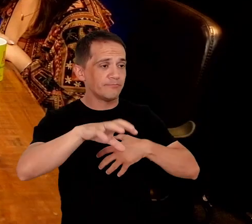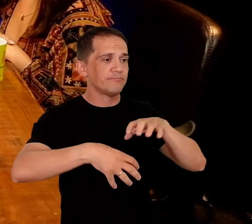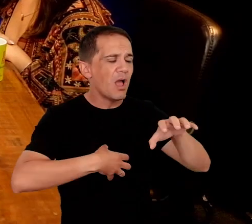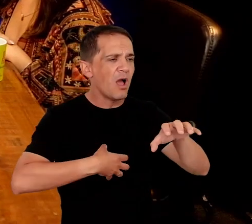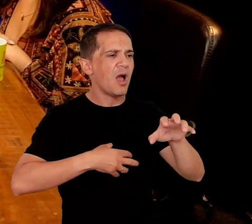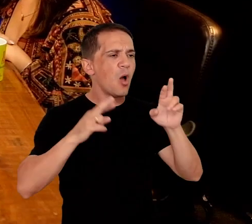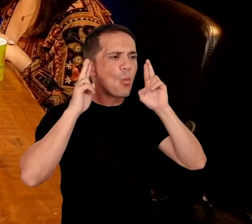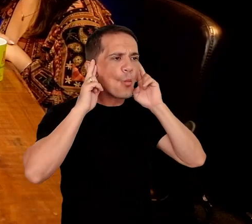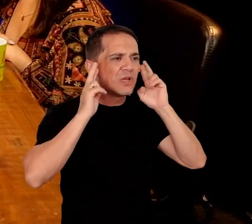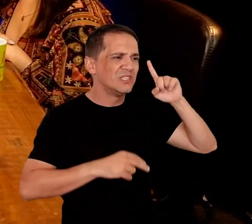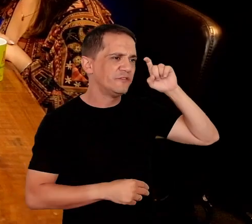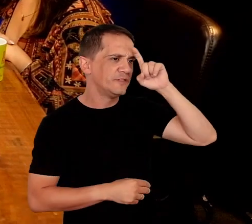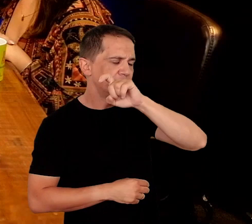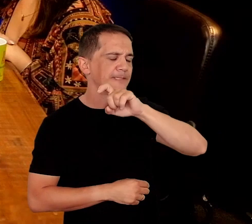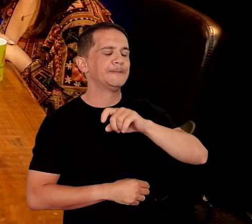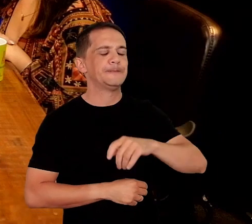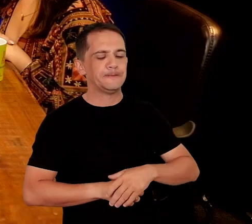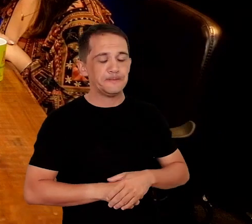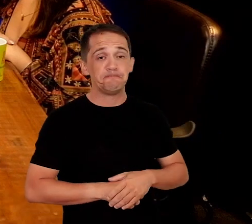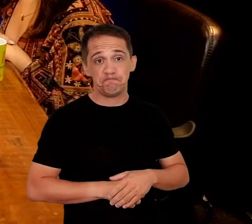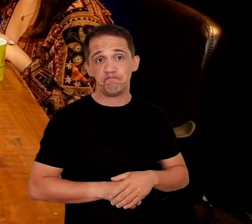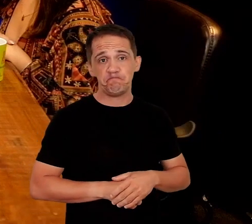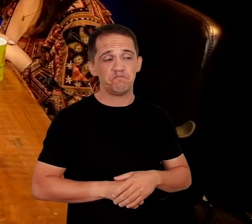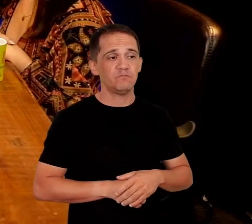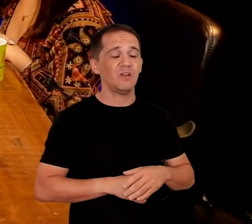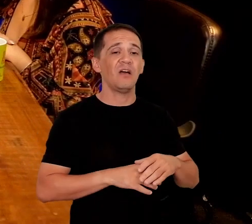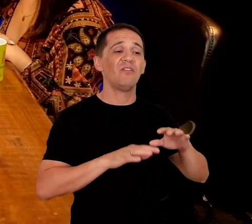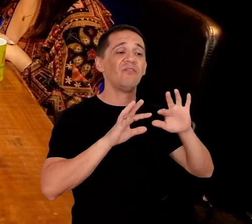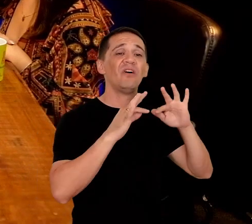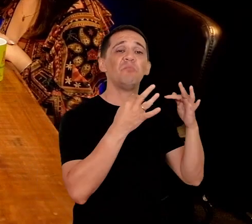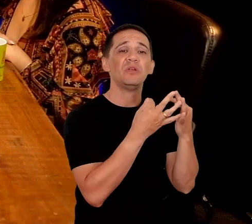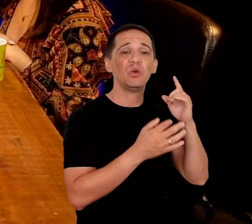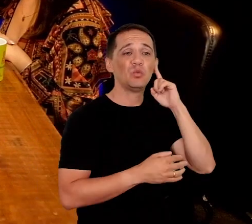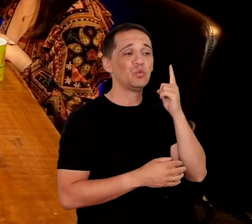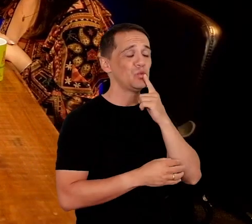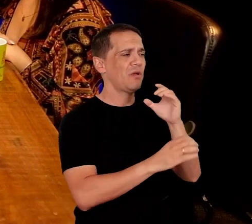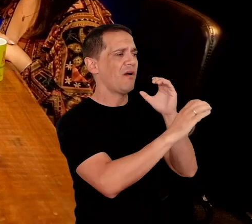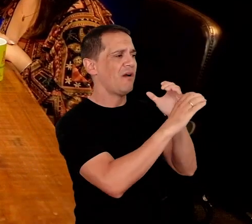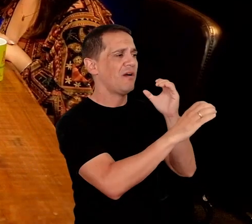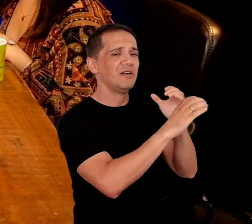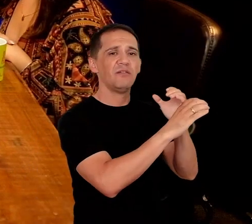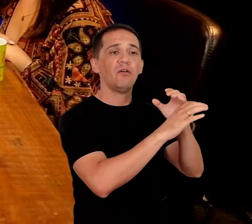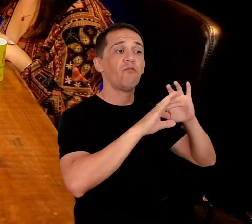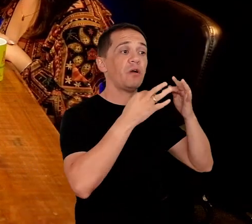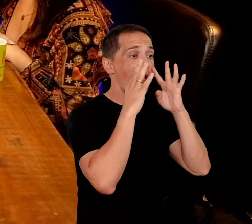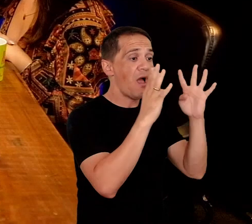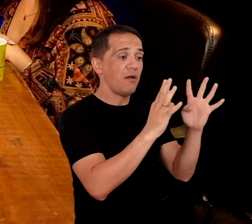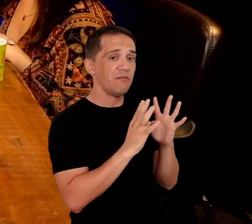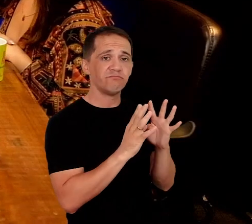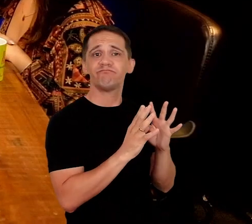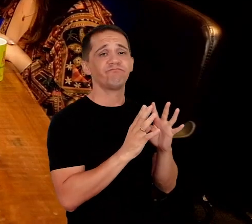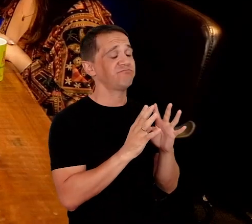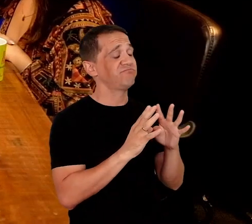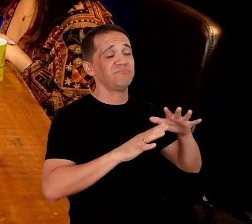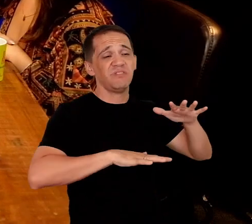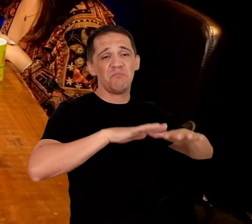de casa, que alguns surdos não conseguem comunicação nem com a família, né? A família não fala Libras. Não, são poucas. Olha, a gente